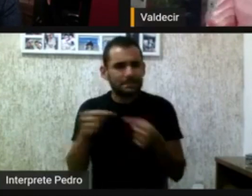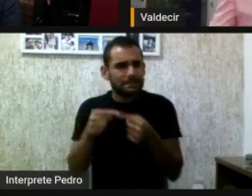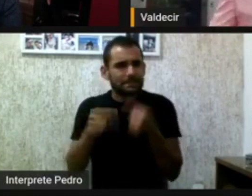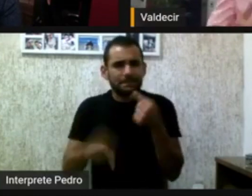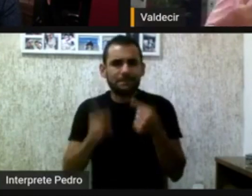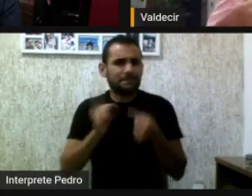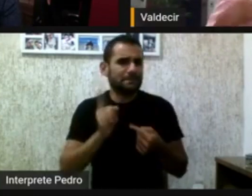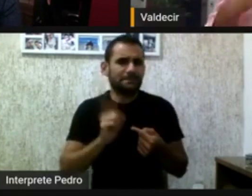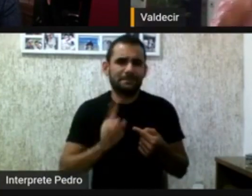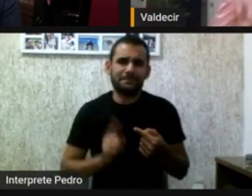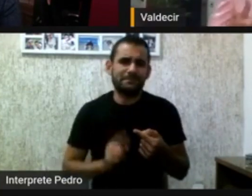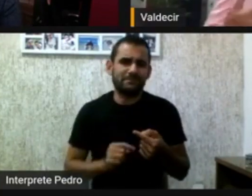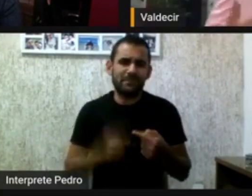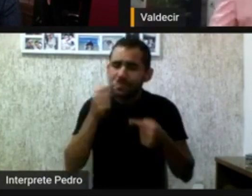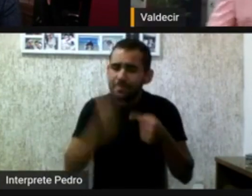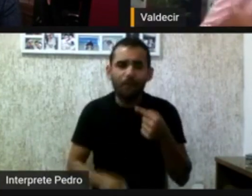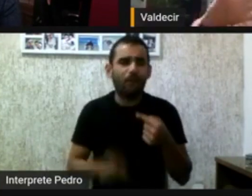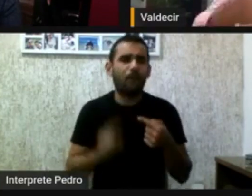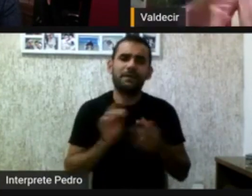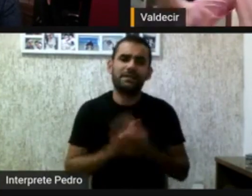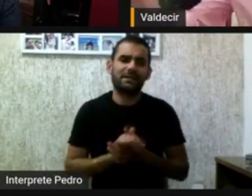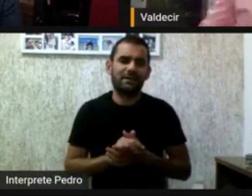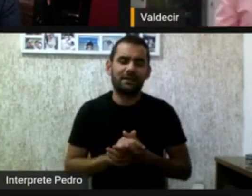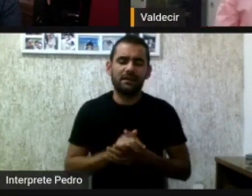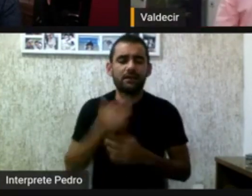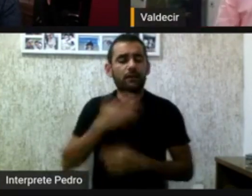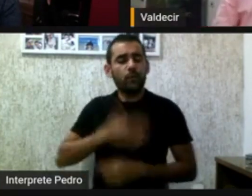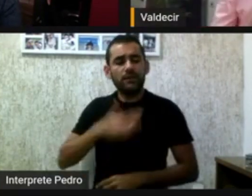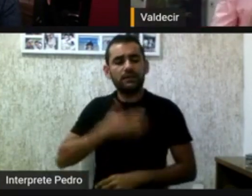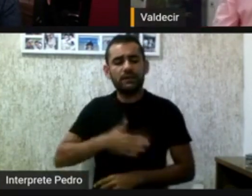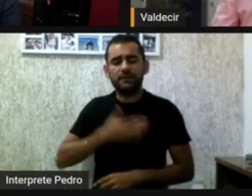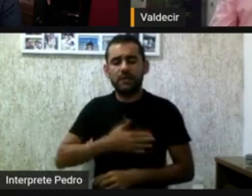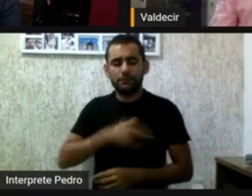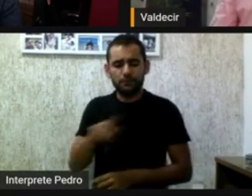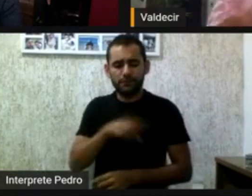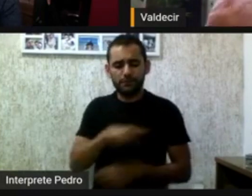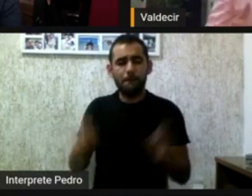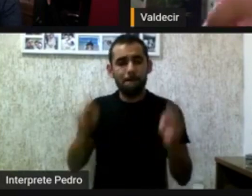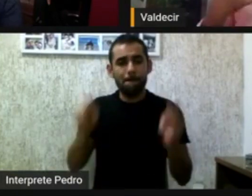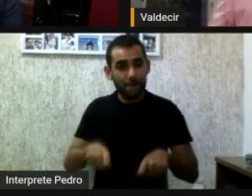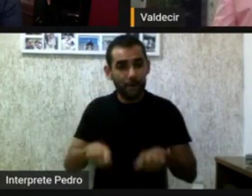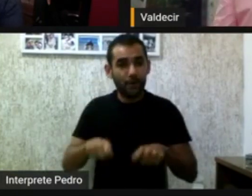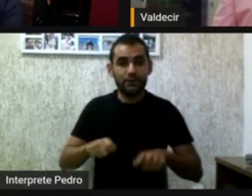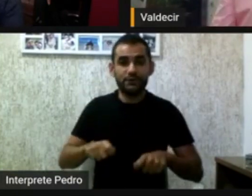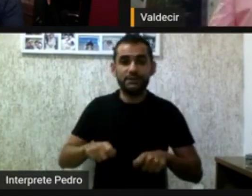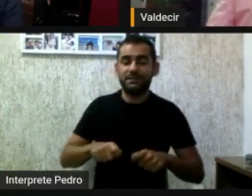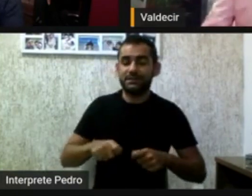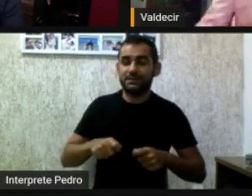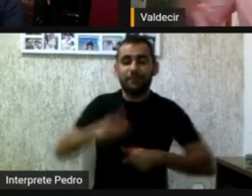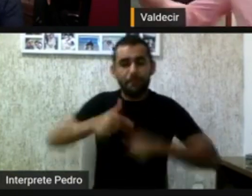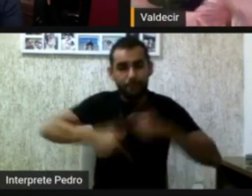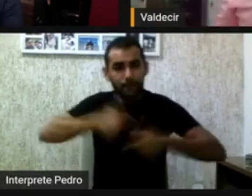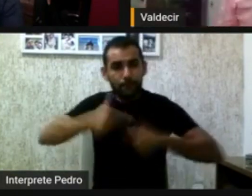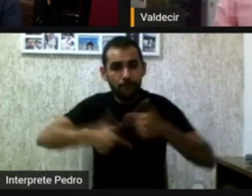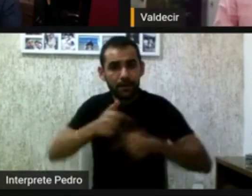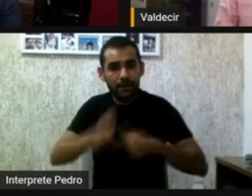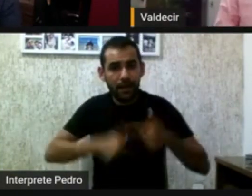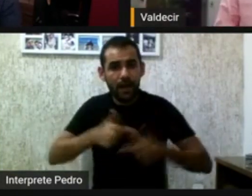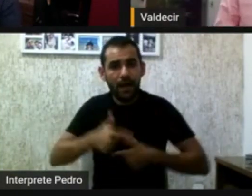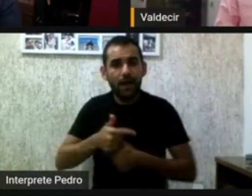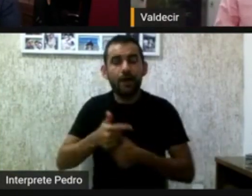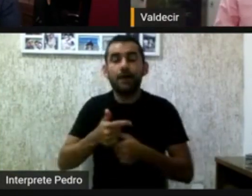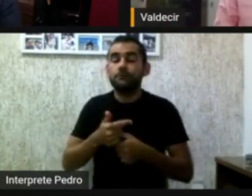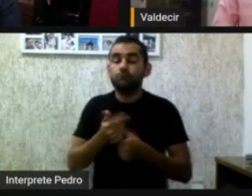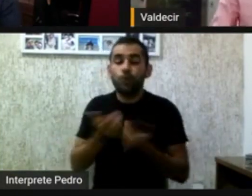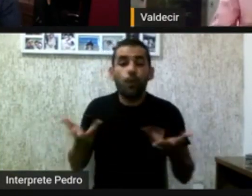né, para você ter tranquilidade e que os professores possam realmente exercer a sua atividade de forma